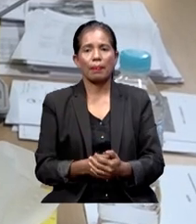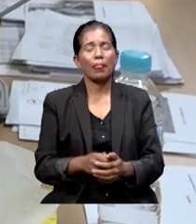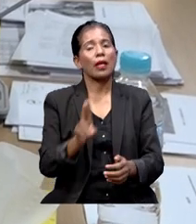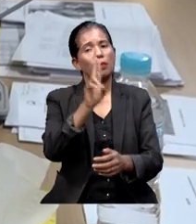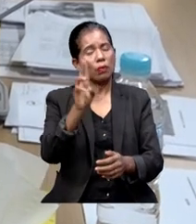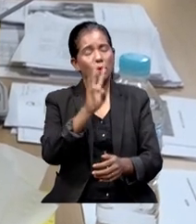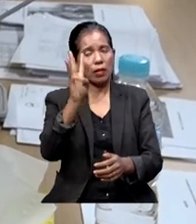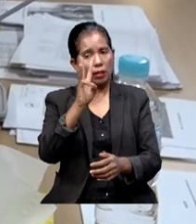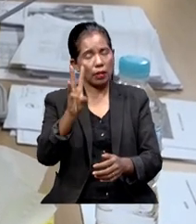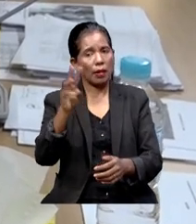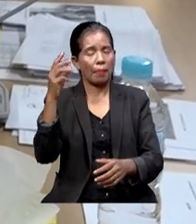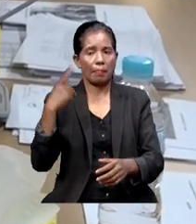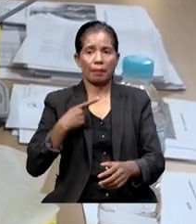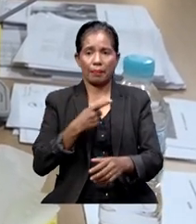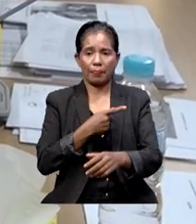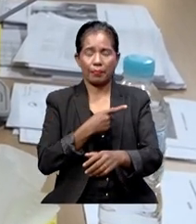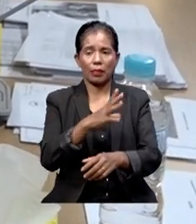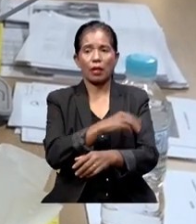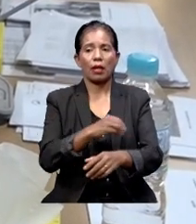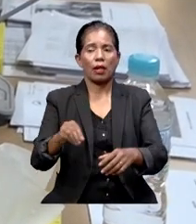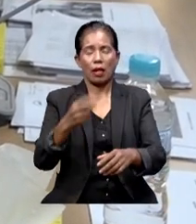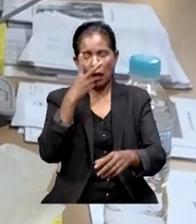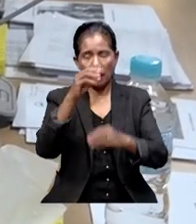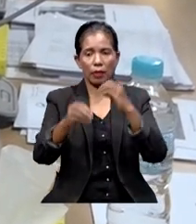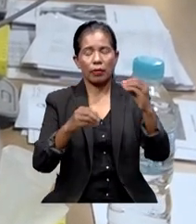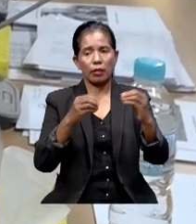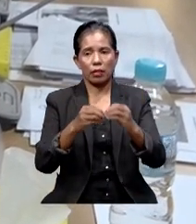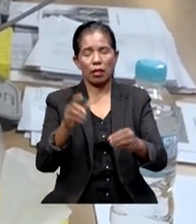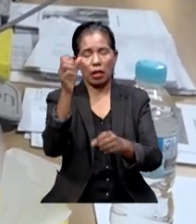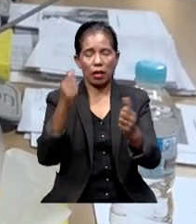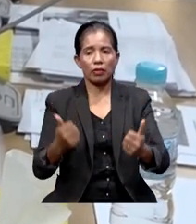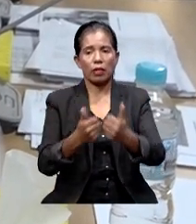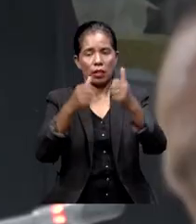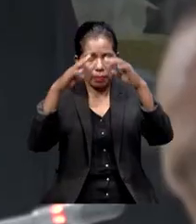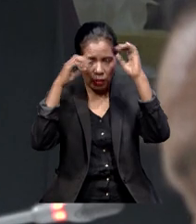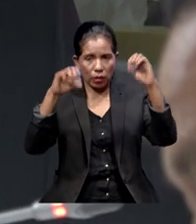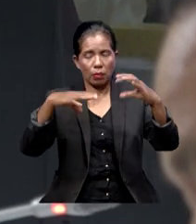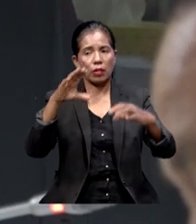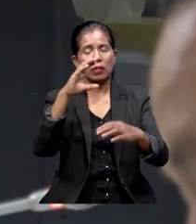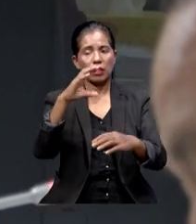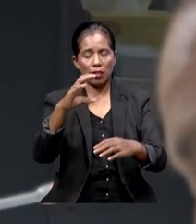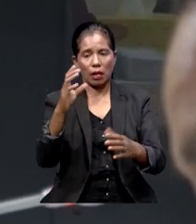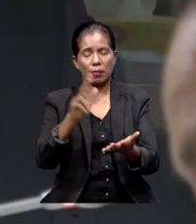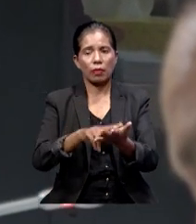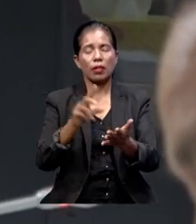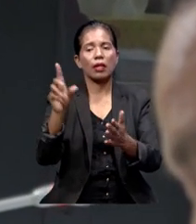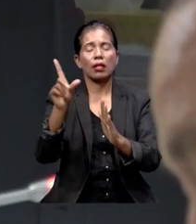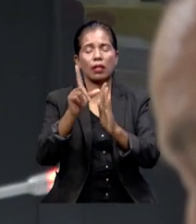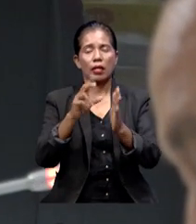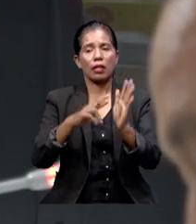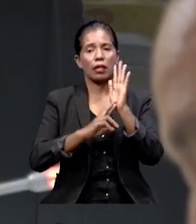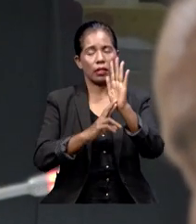membro Comissão C, Parlamento Nacional, né, trata assunto finanças públicas, a audiência ao presidente Comissão C, onde aprova relatório parecer, onde